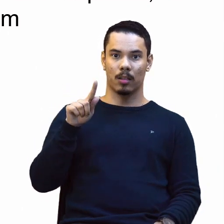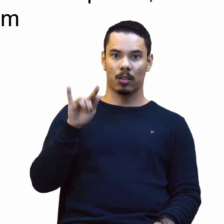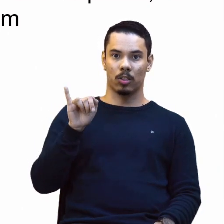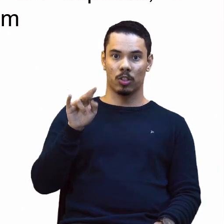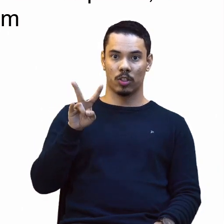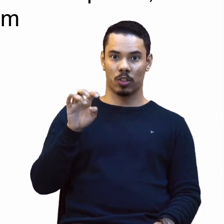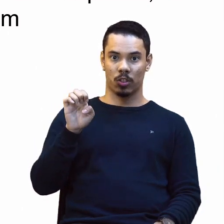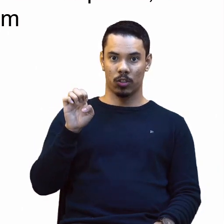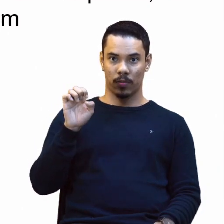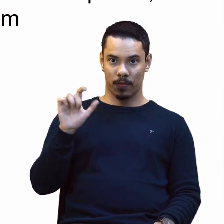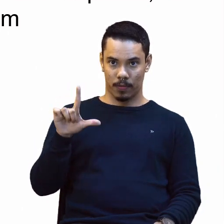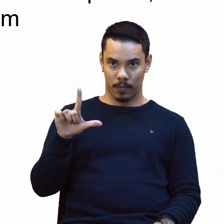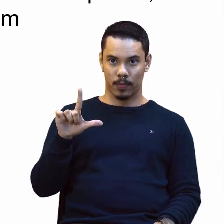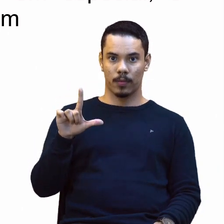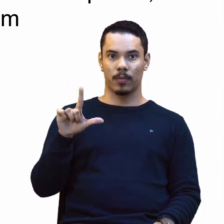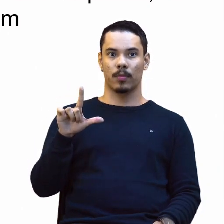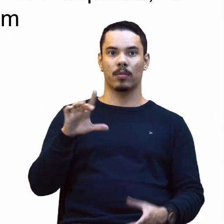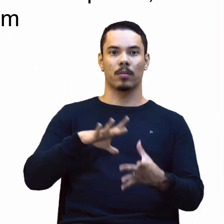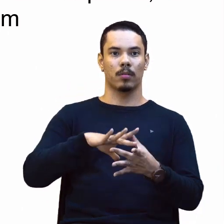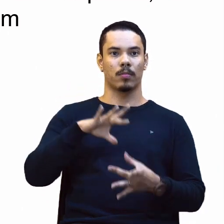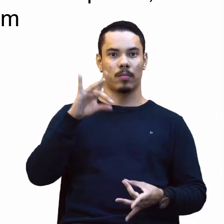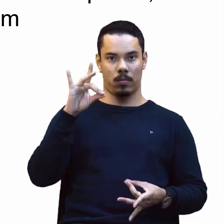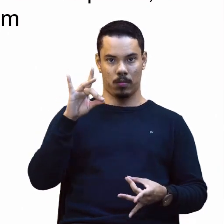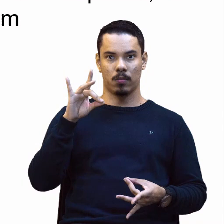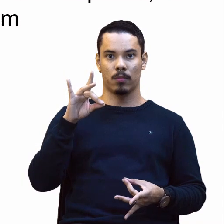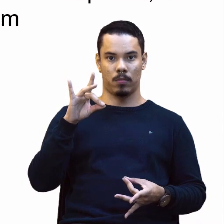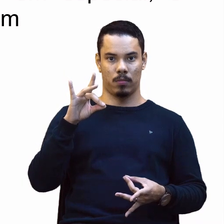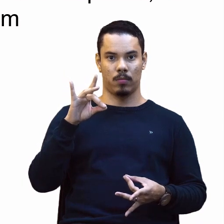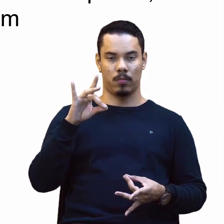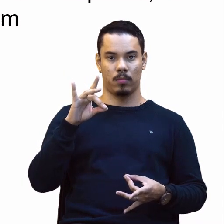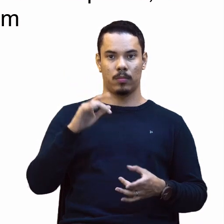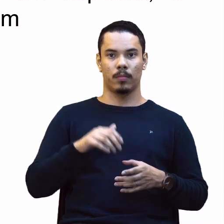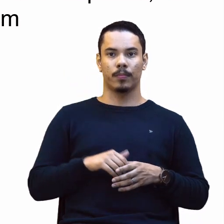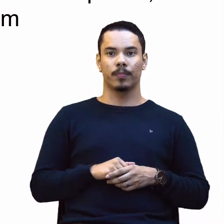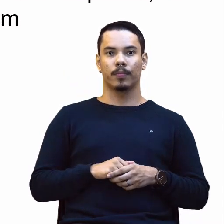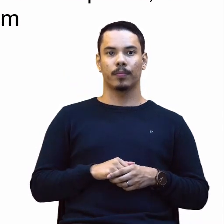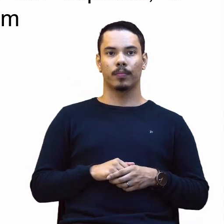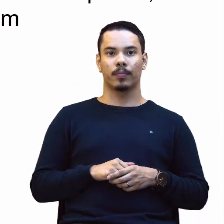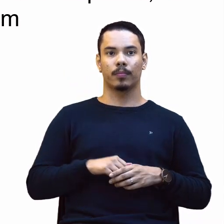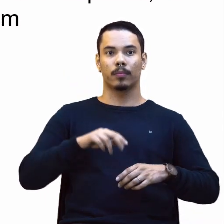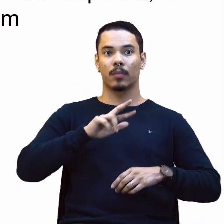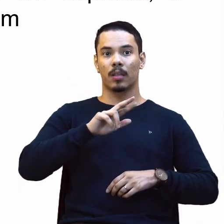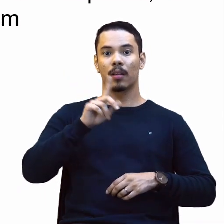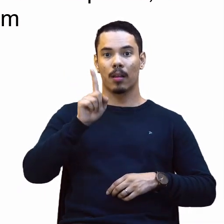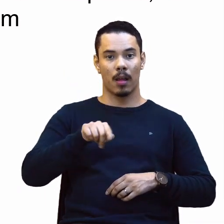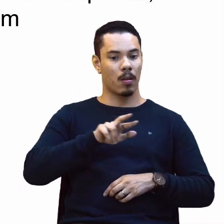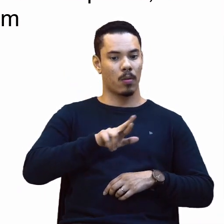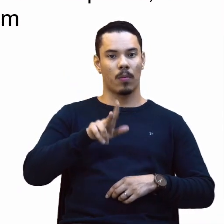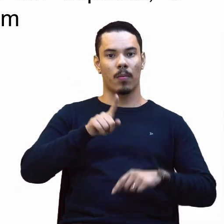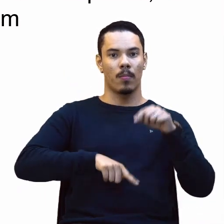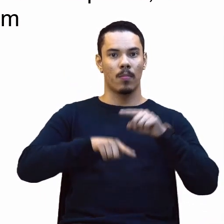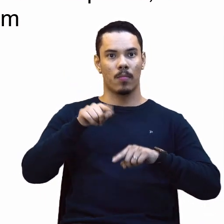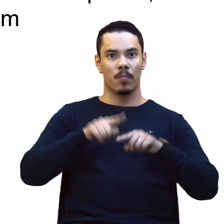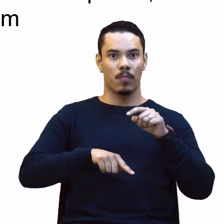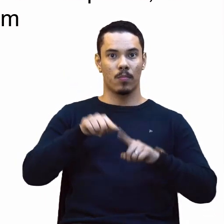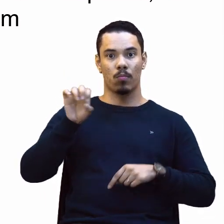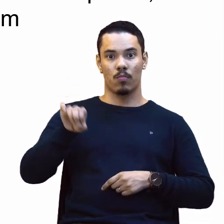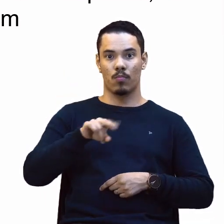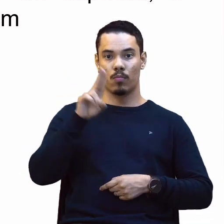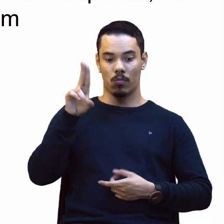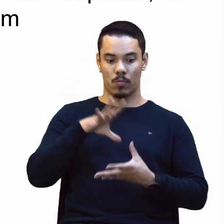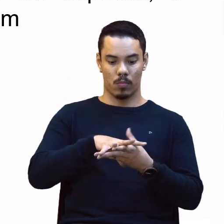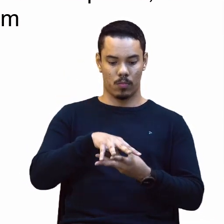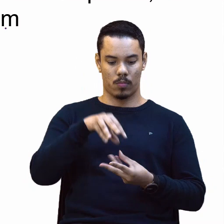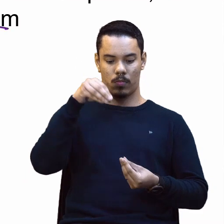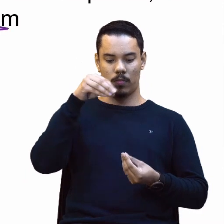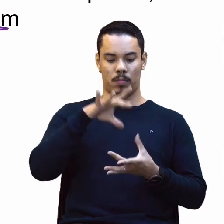isso mesmo, é o espiritual. Que é o não material, tá? O espiritual, o intangível.